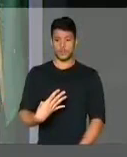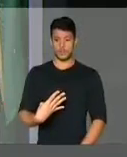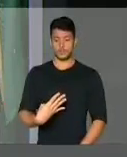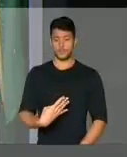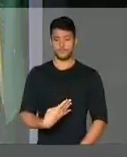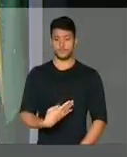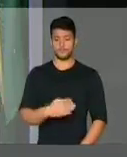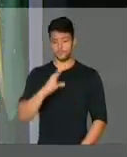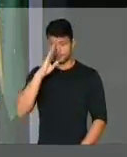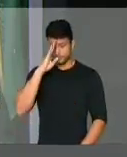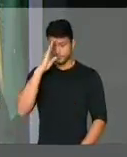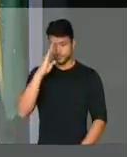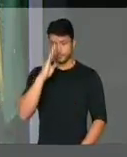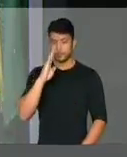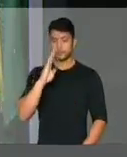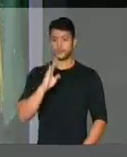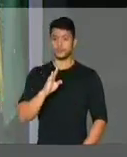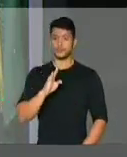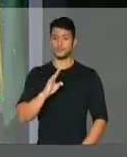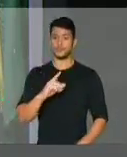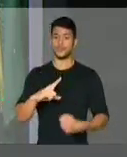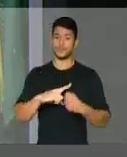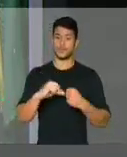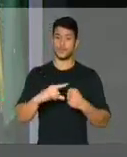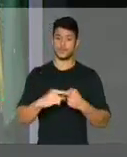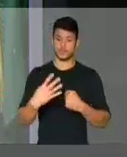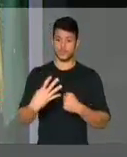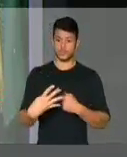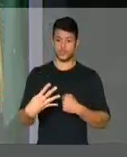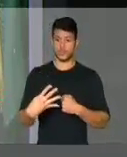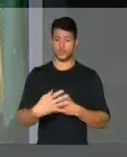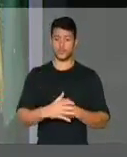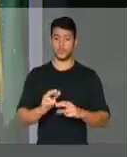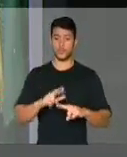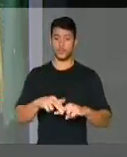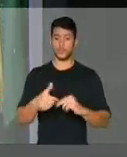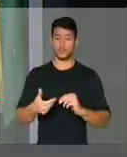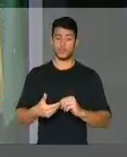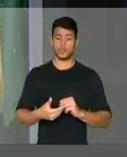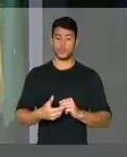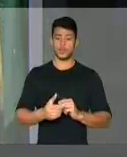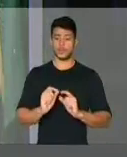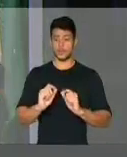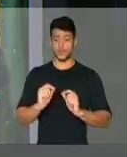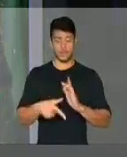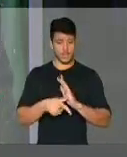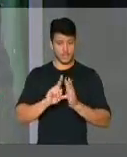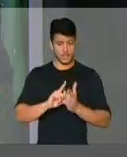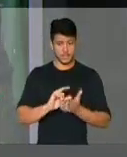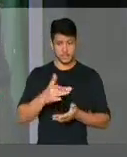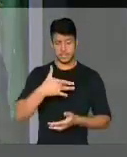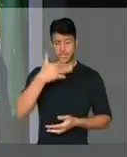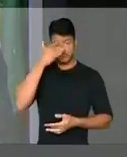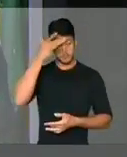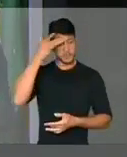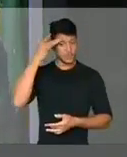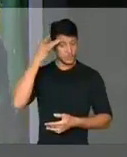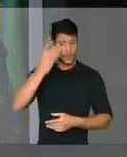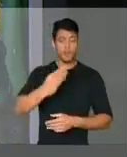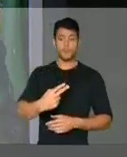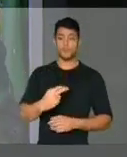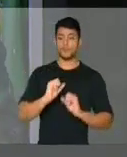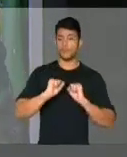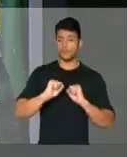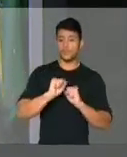12.414/2011, principalmente que diz respeito ao artigo 4º, em que tira do consumidor o direito, a opção